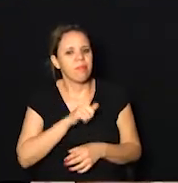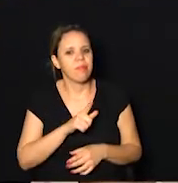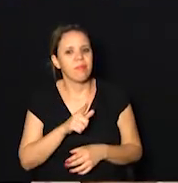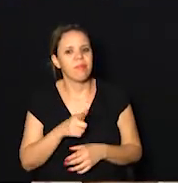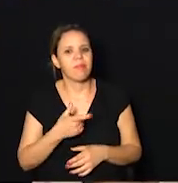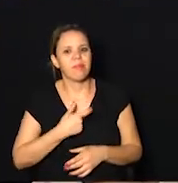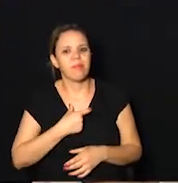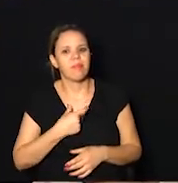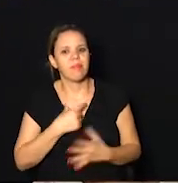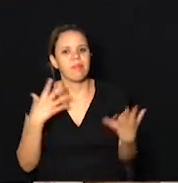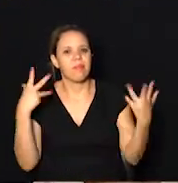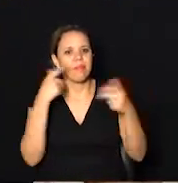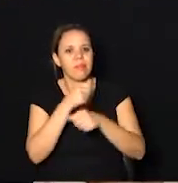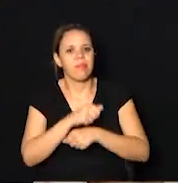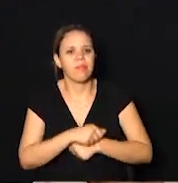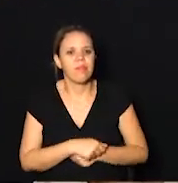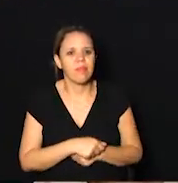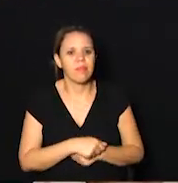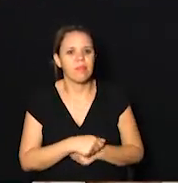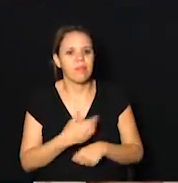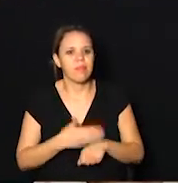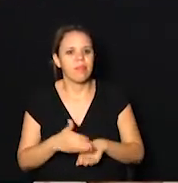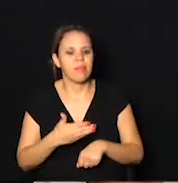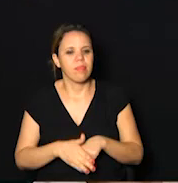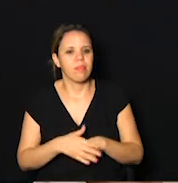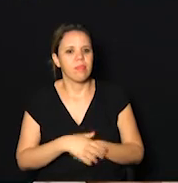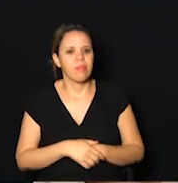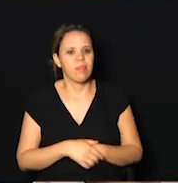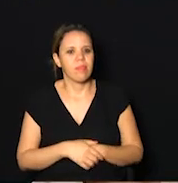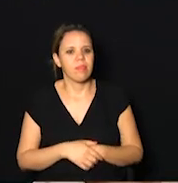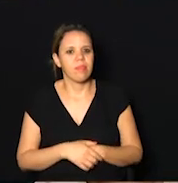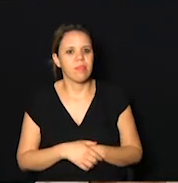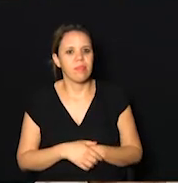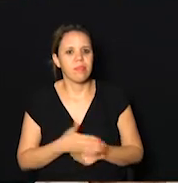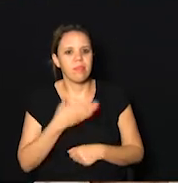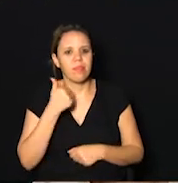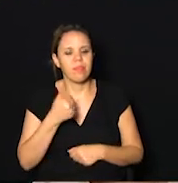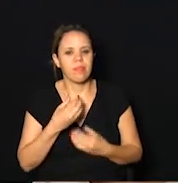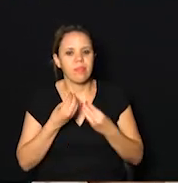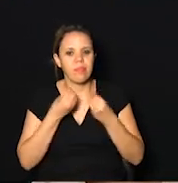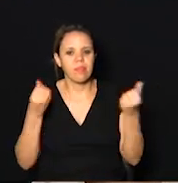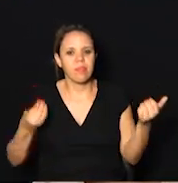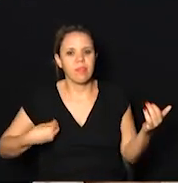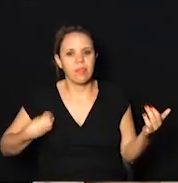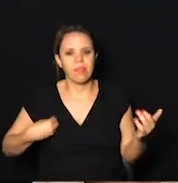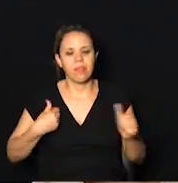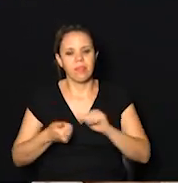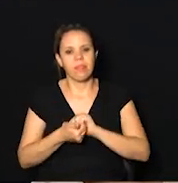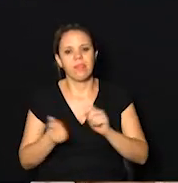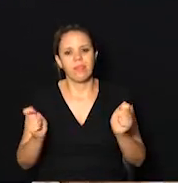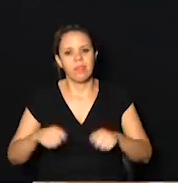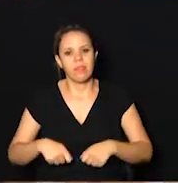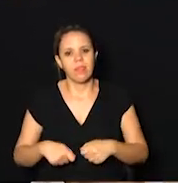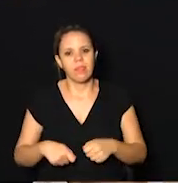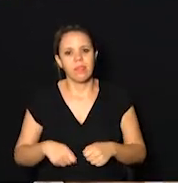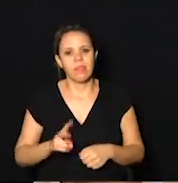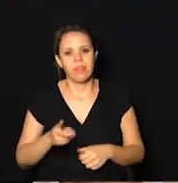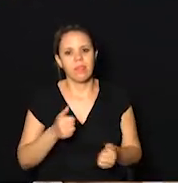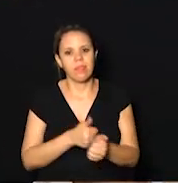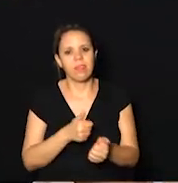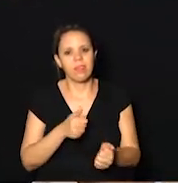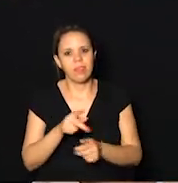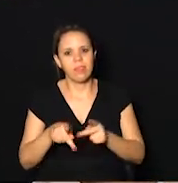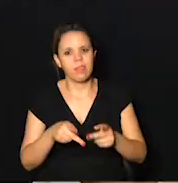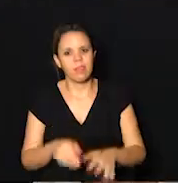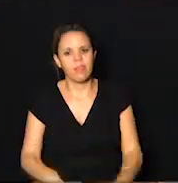conseguir sair com aquelas medalhas bonitas e poder tá treinando né tá melhorando a qualidade de vida e tá podendo tá